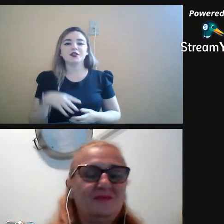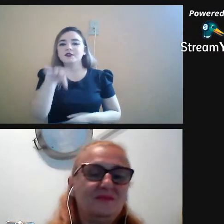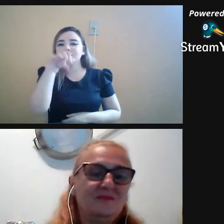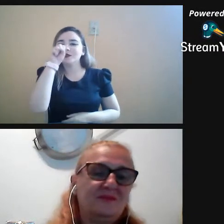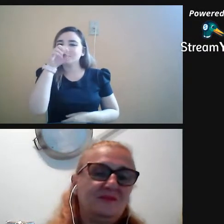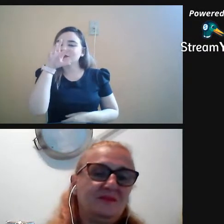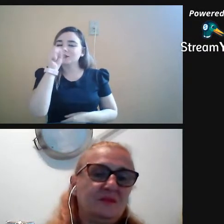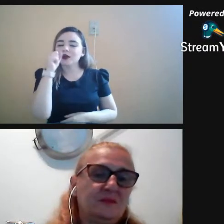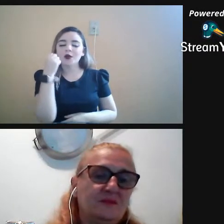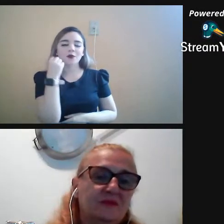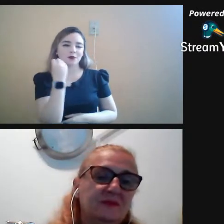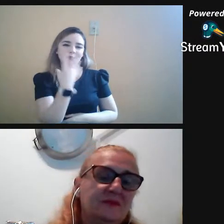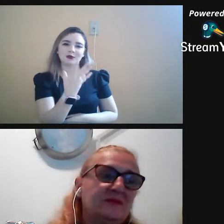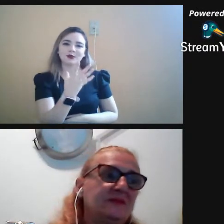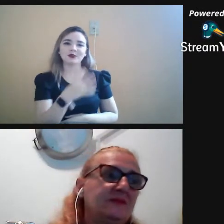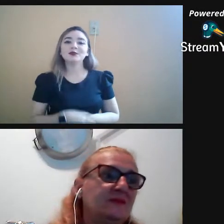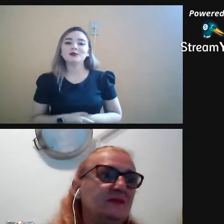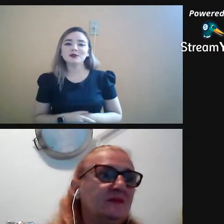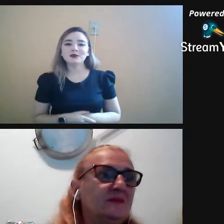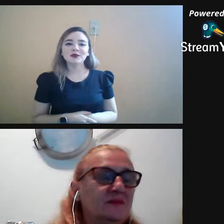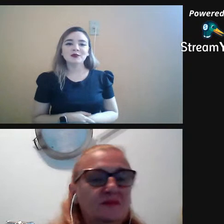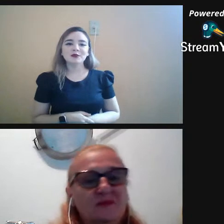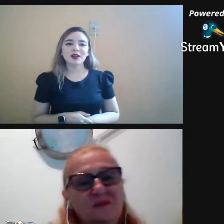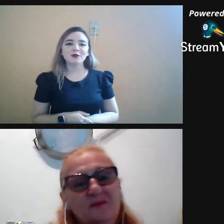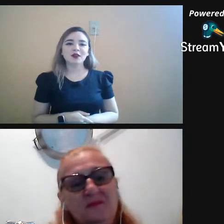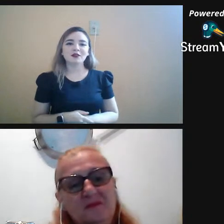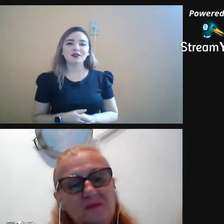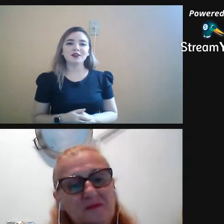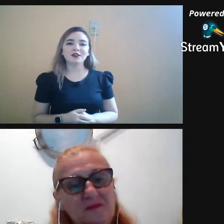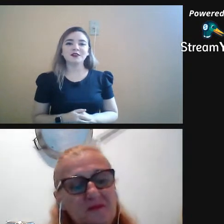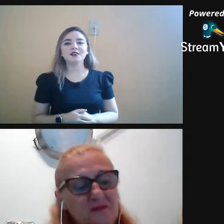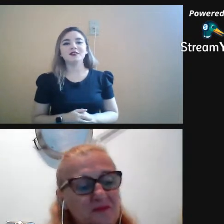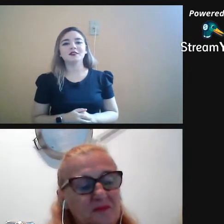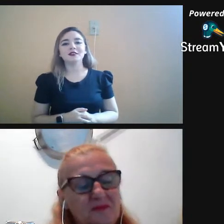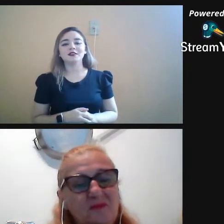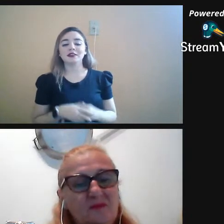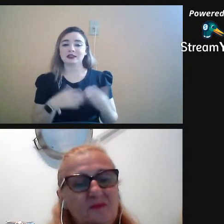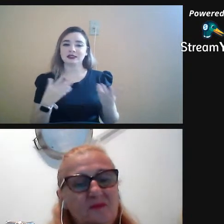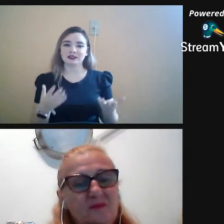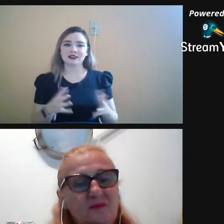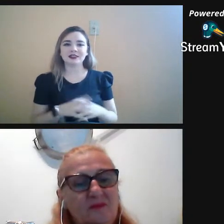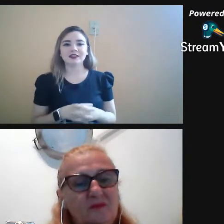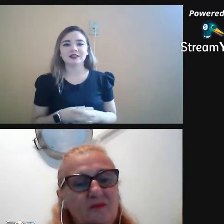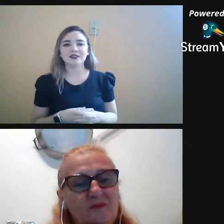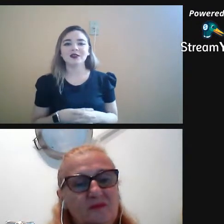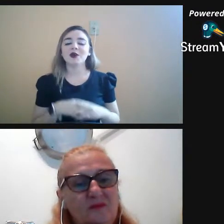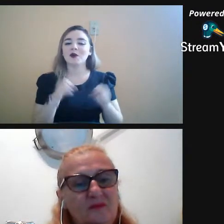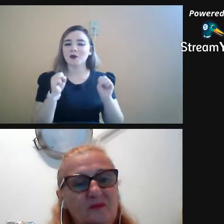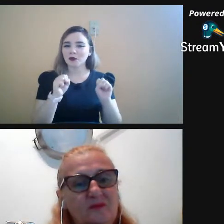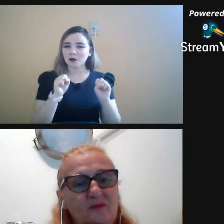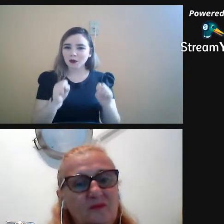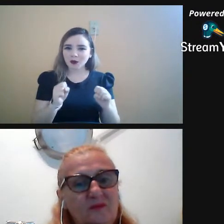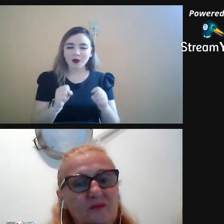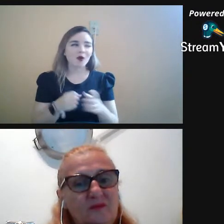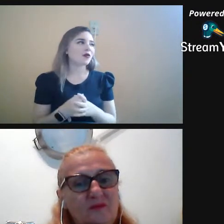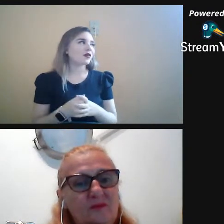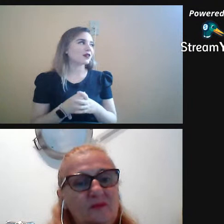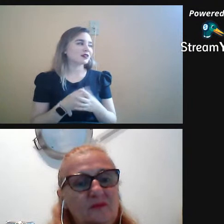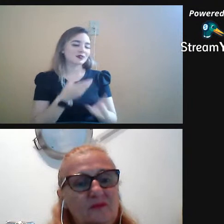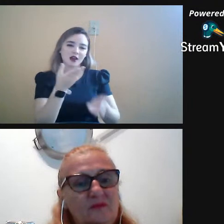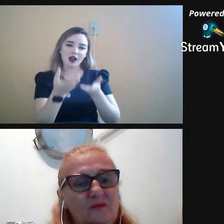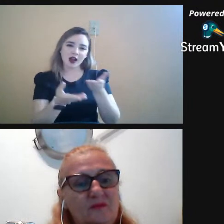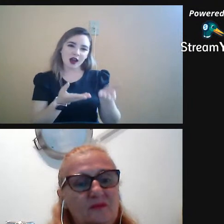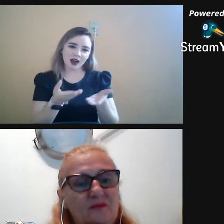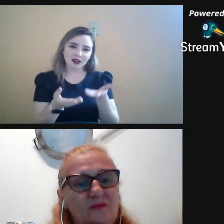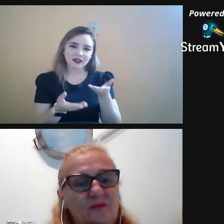Então, aí, Renato, a gente pode incrementar a sua